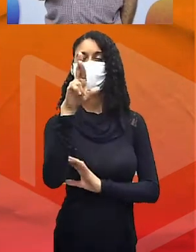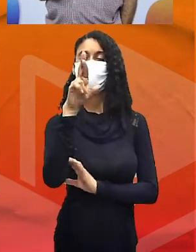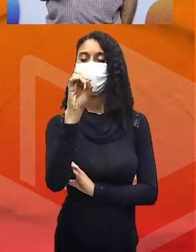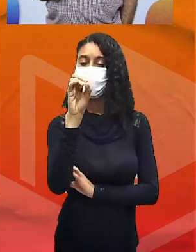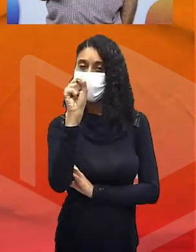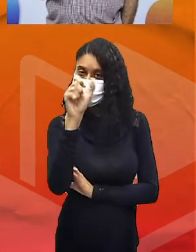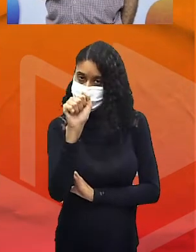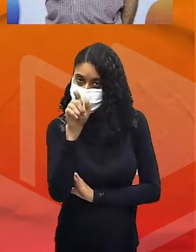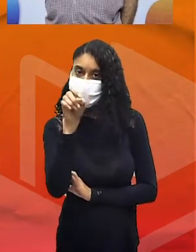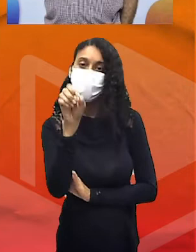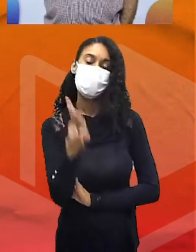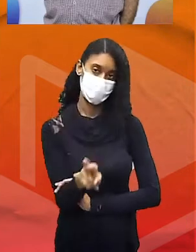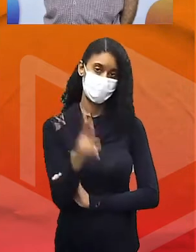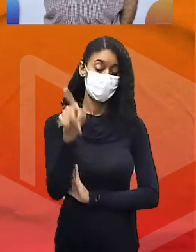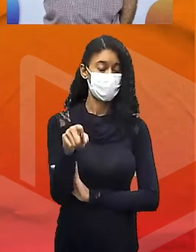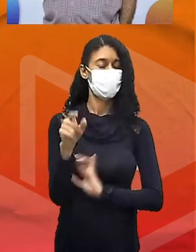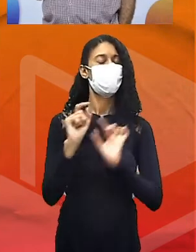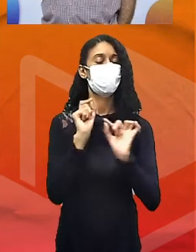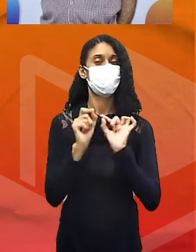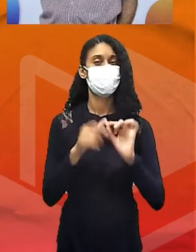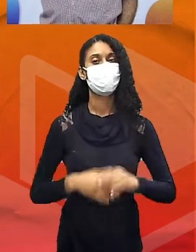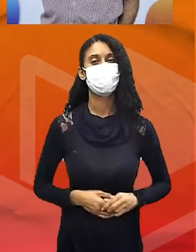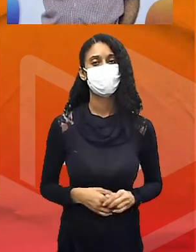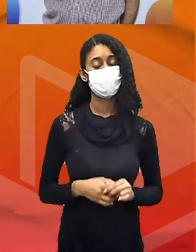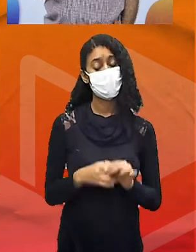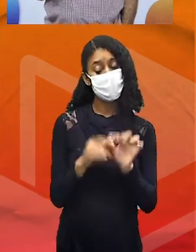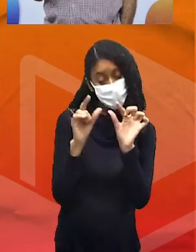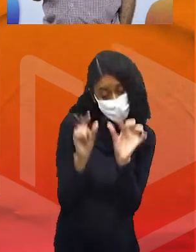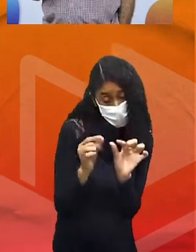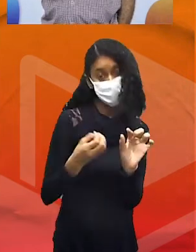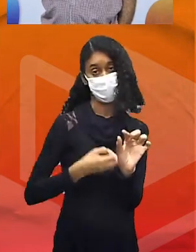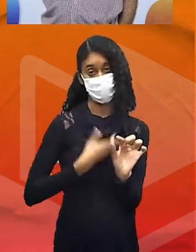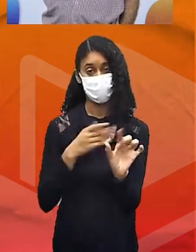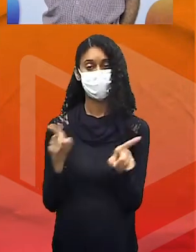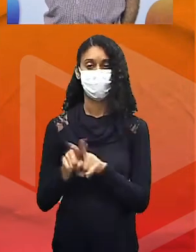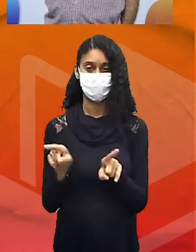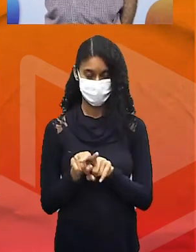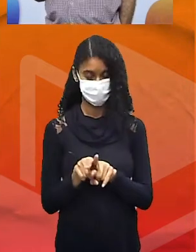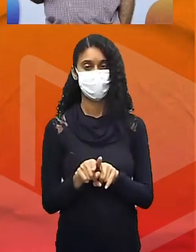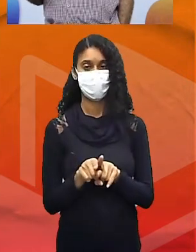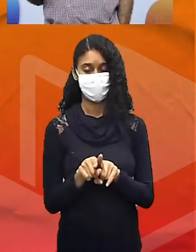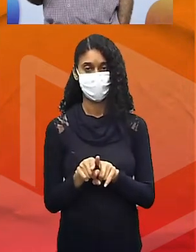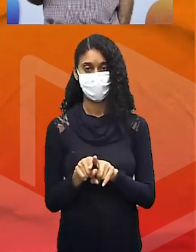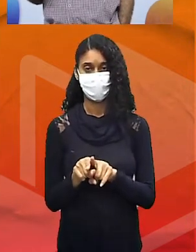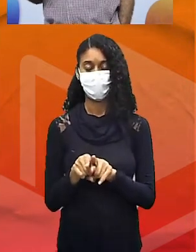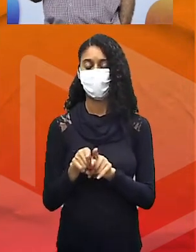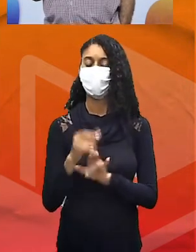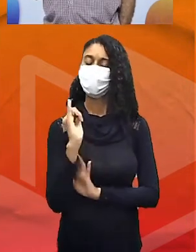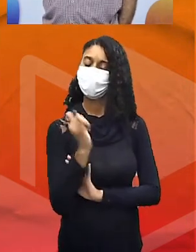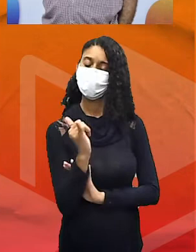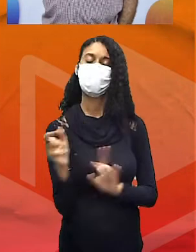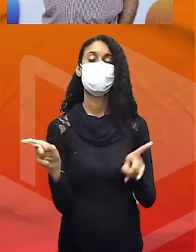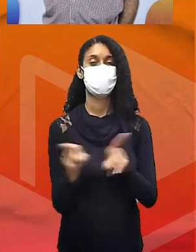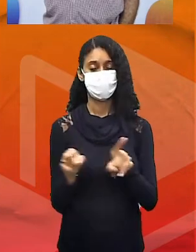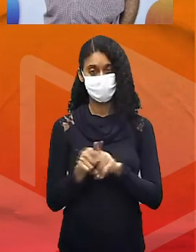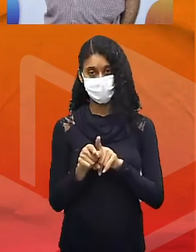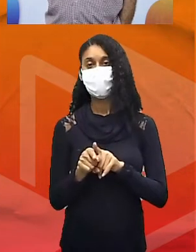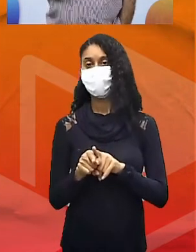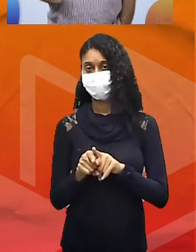que ele foi um pouquinho de poeta, ele também foi contista, ele também